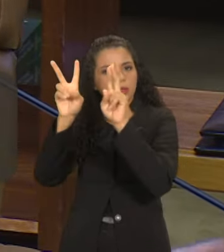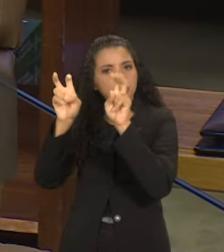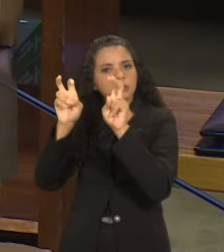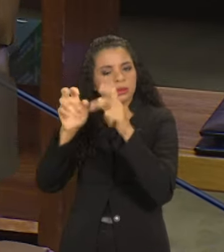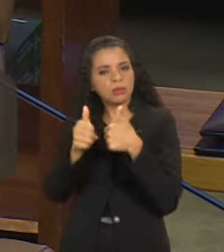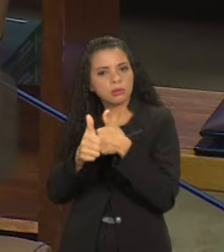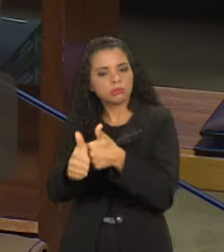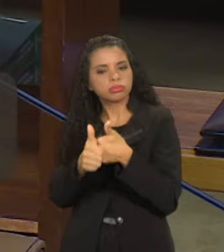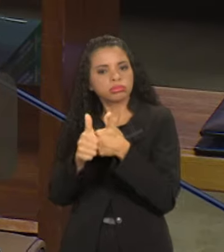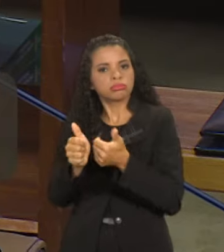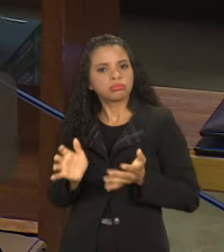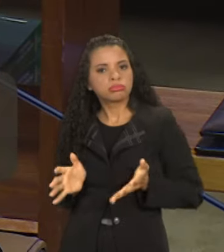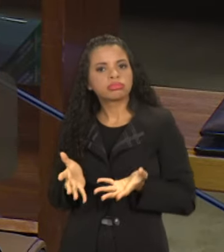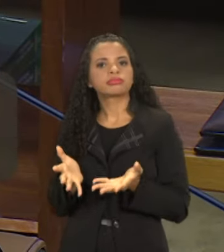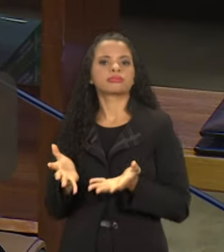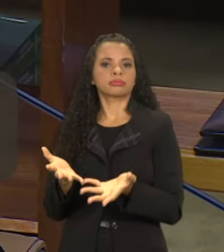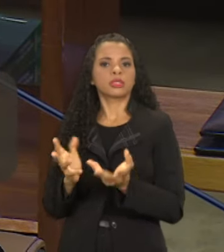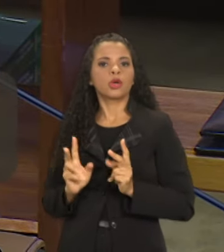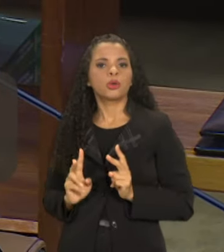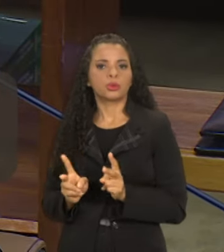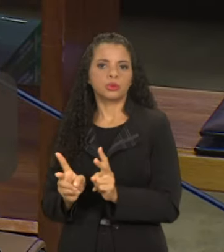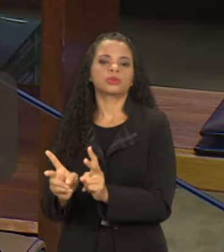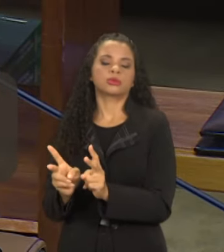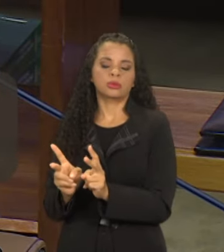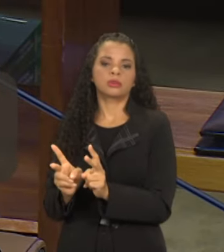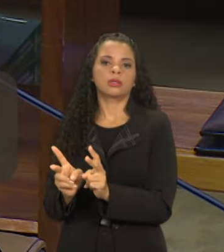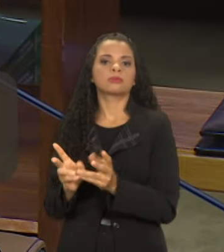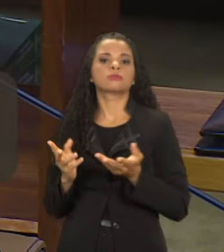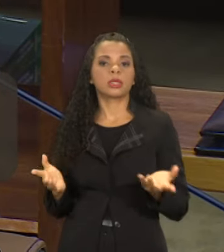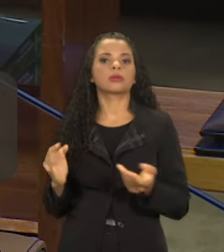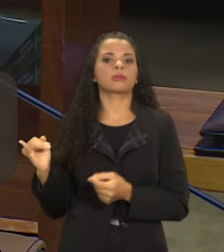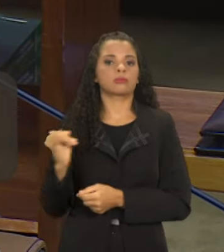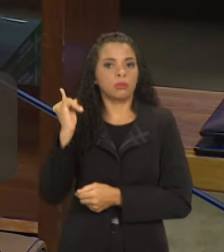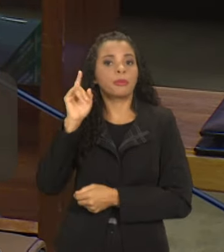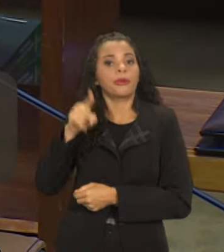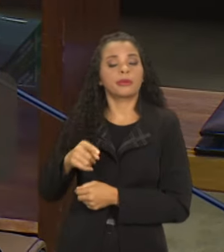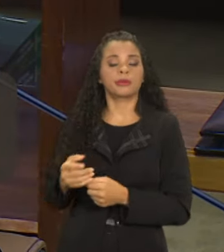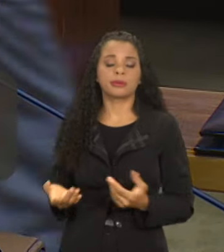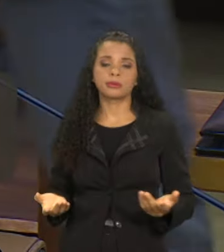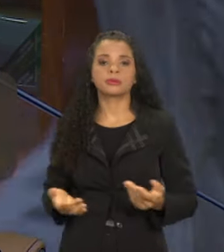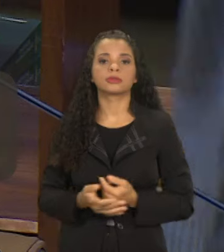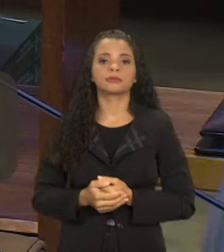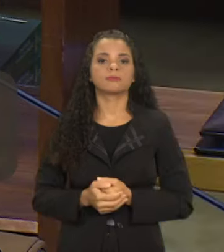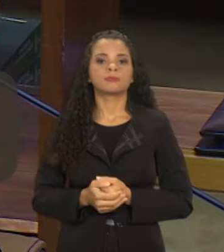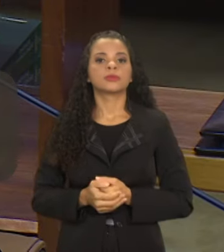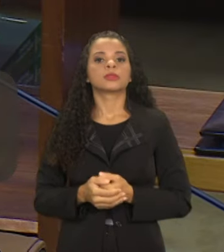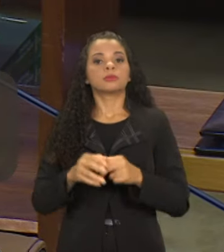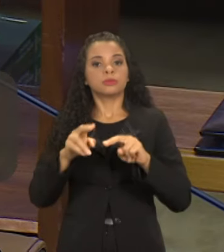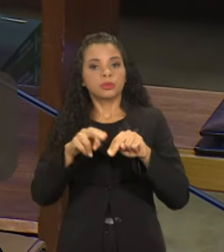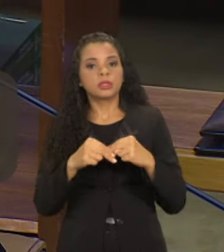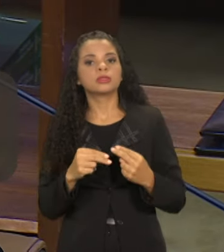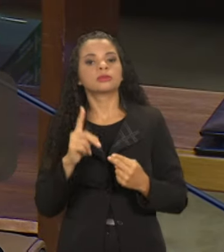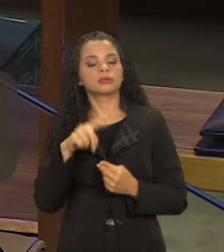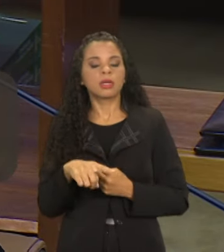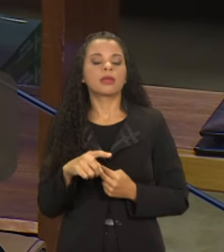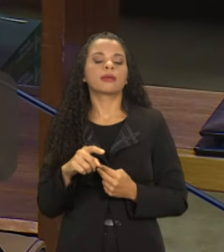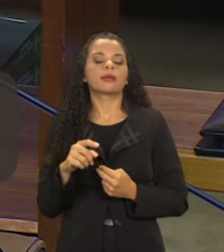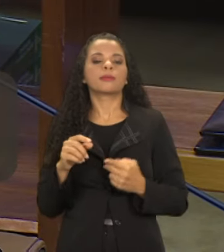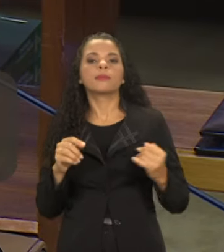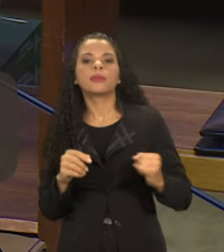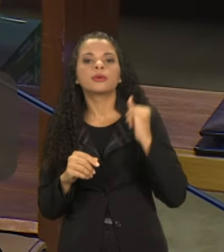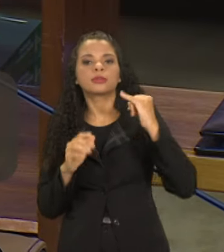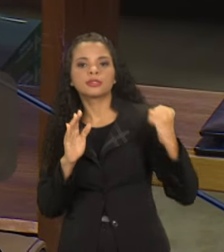essa continuidade, é extremamente importante. Eu penso que esse registro é extremamente importante para o reconhecimento